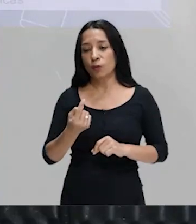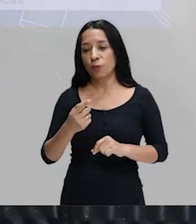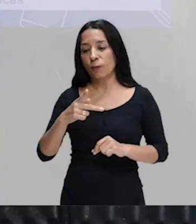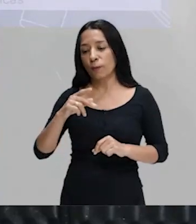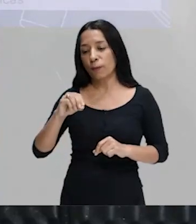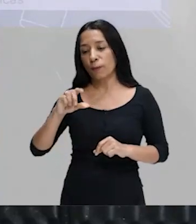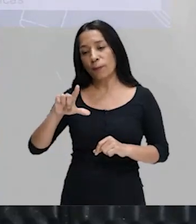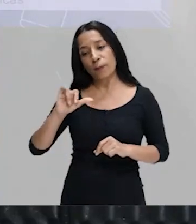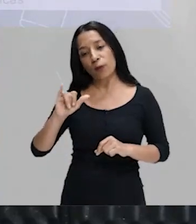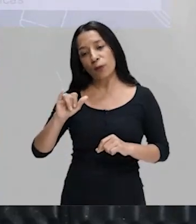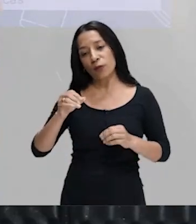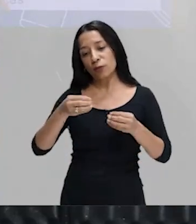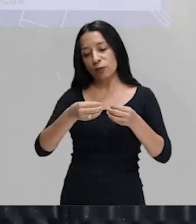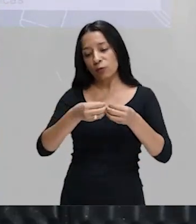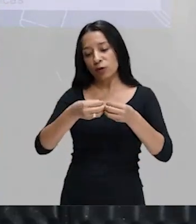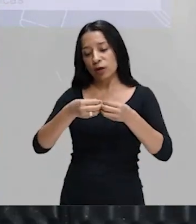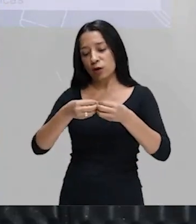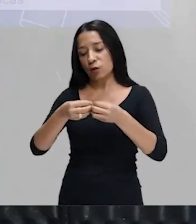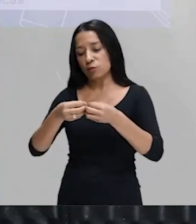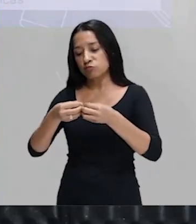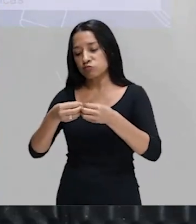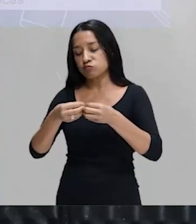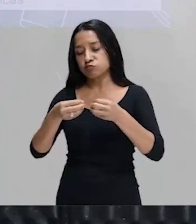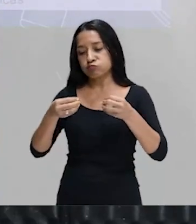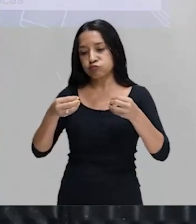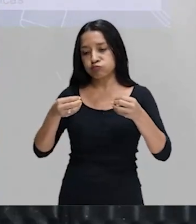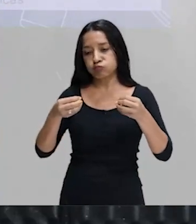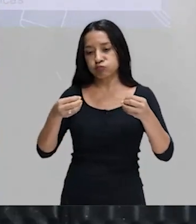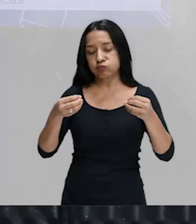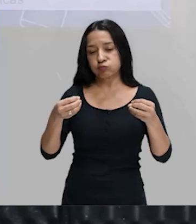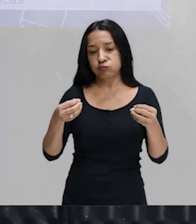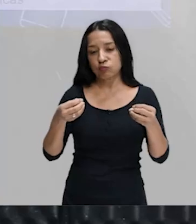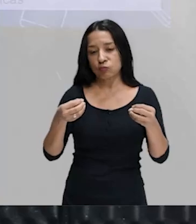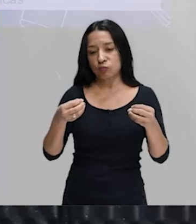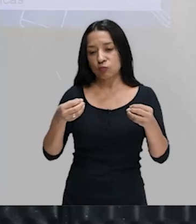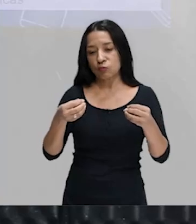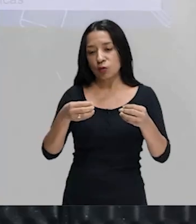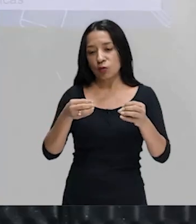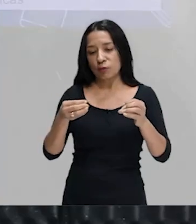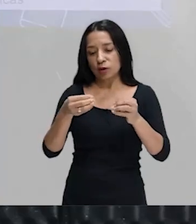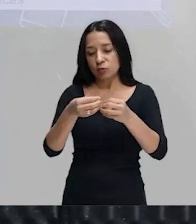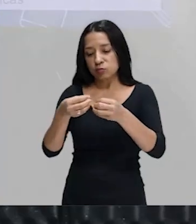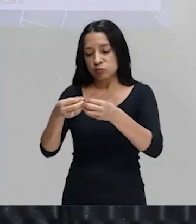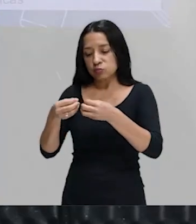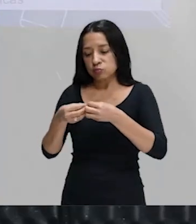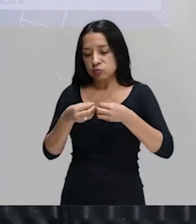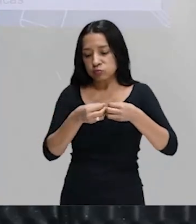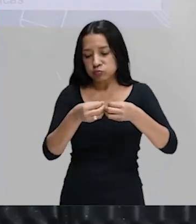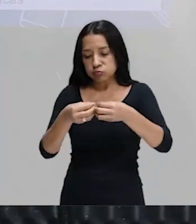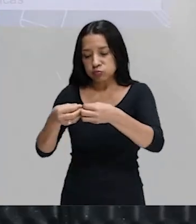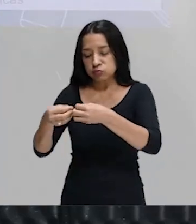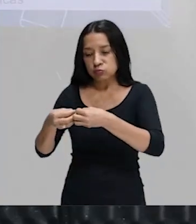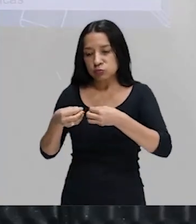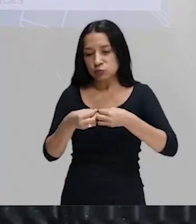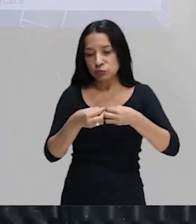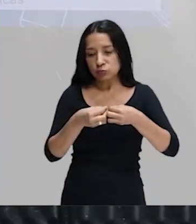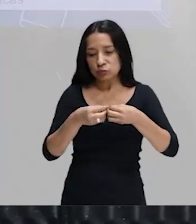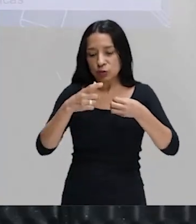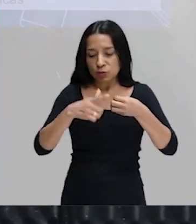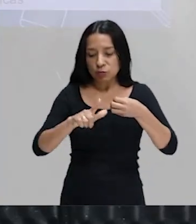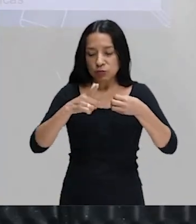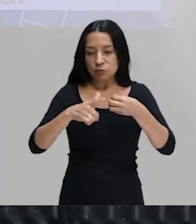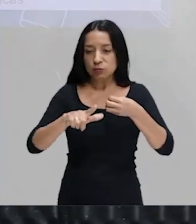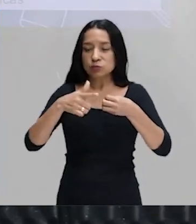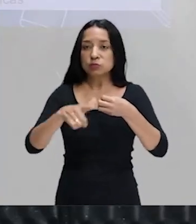uma molécula enorme, formada por várias moléculas que se juntam entre si, que se